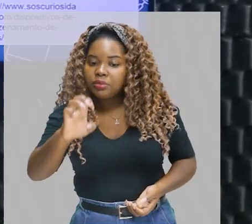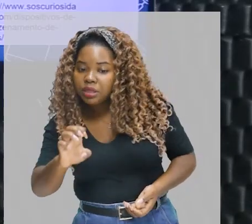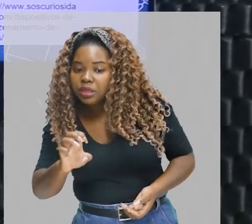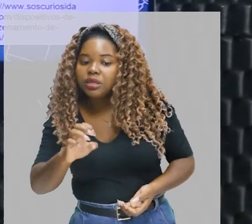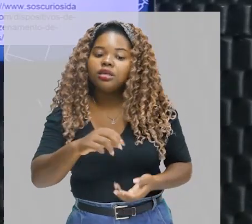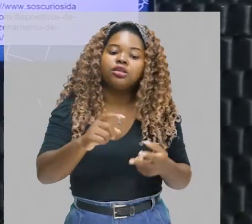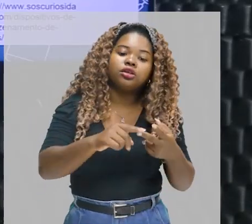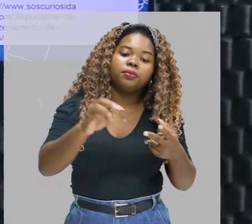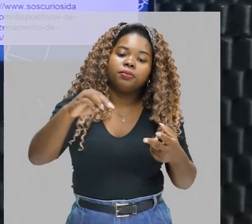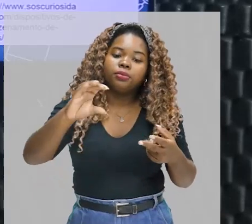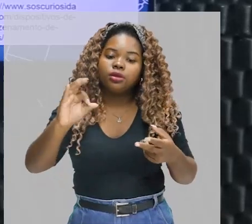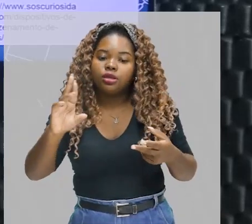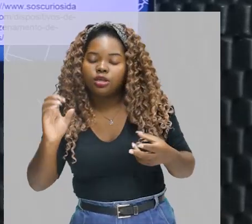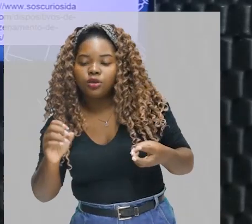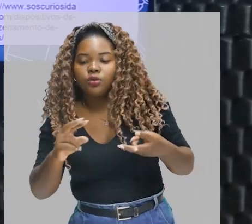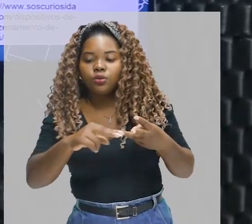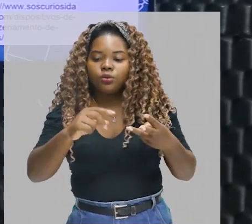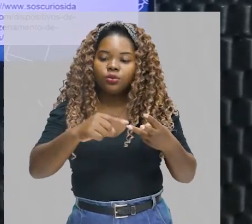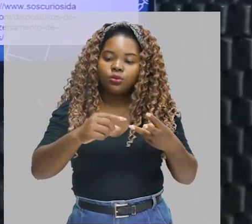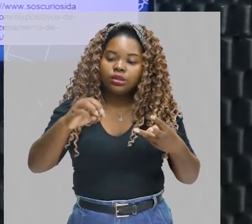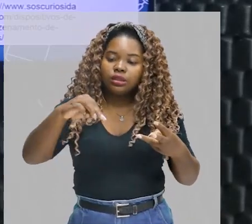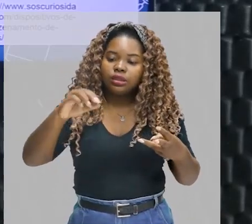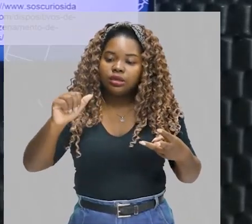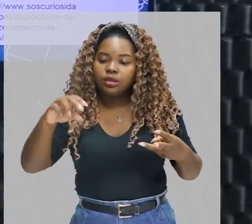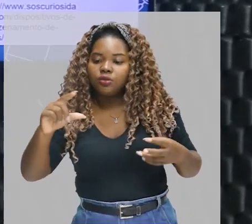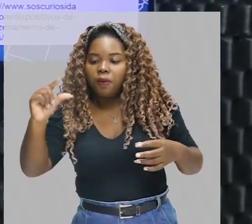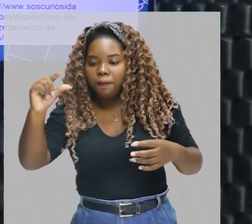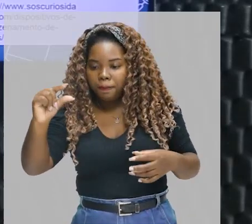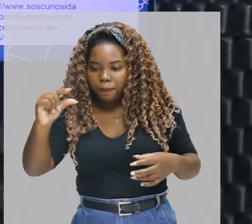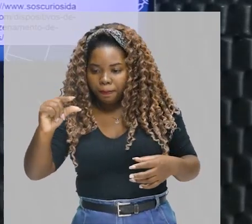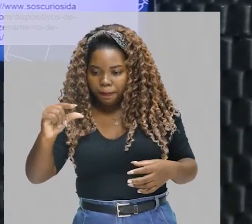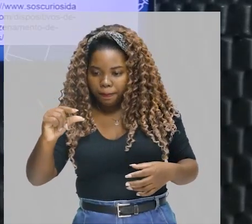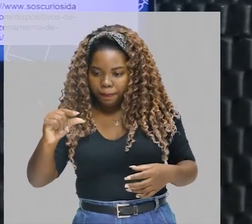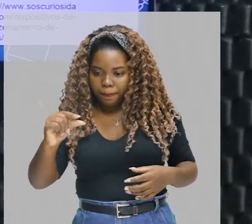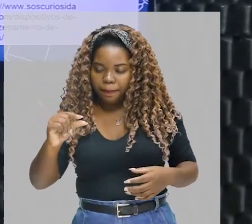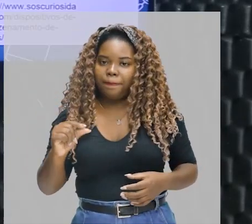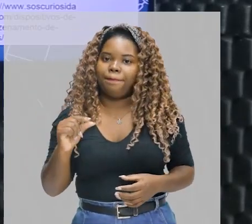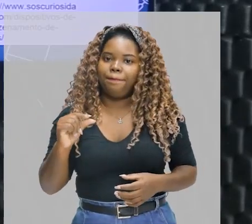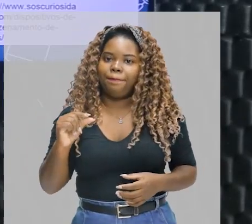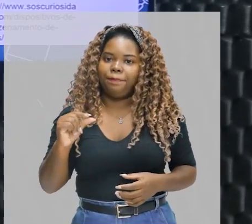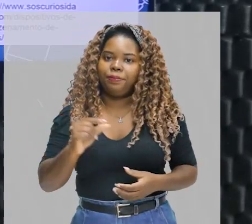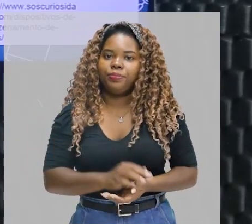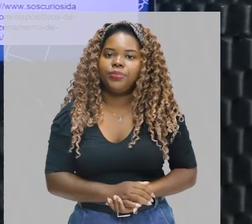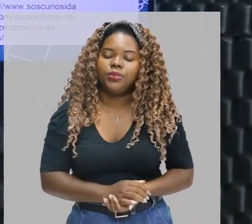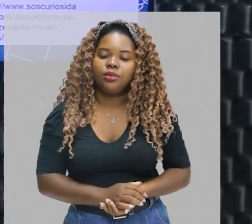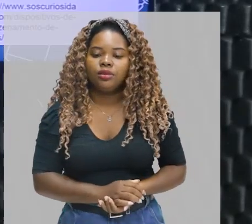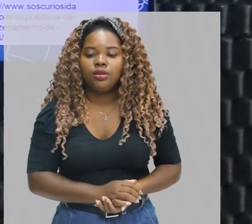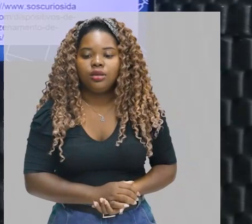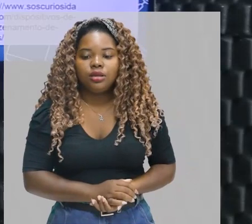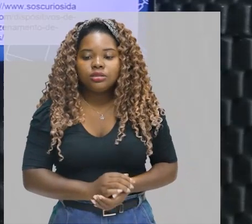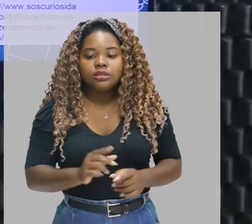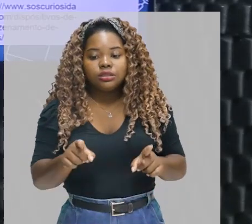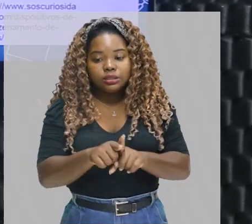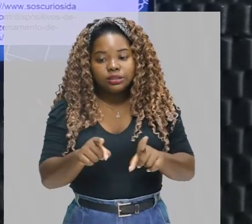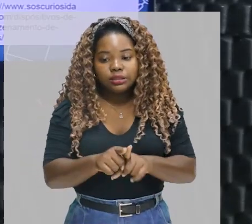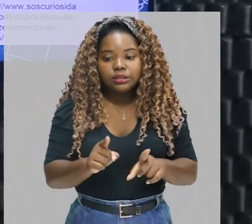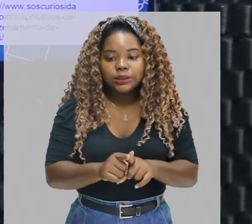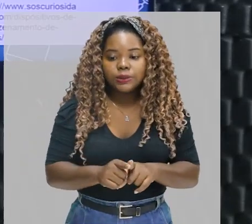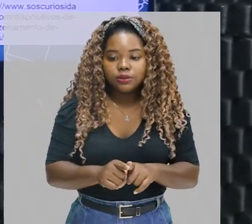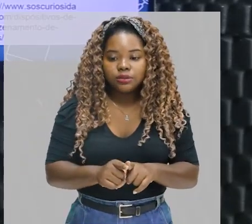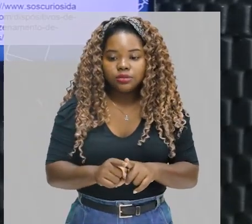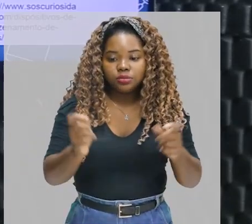nano e por aí vai, né? À medida que ele vai ficando menor, cada vez ele vai ficando menor e o seu poder de armazenamento vai ficando